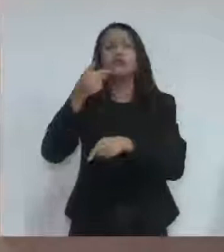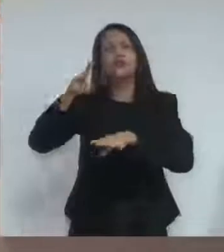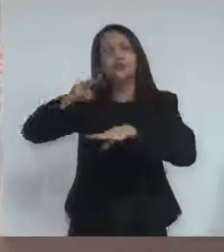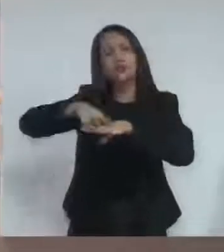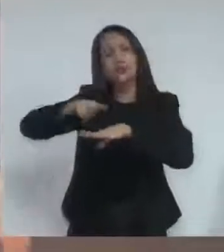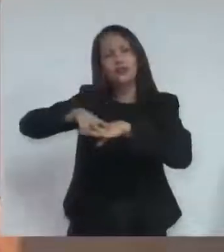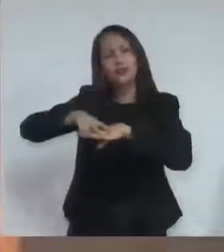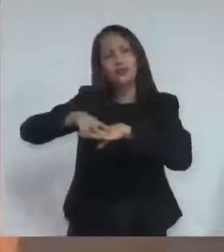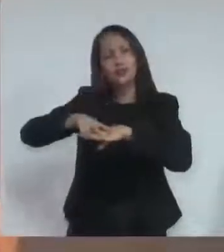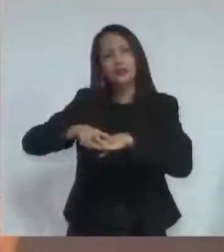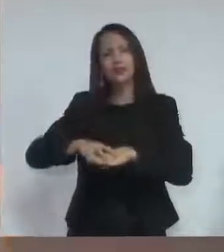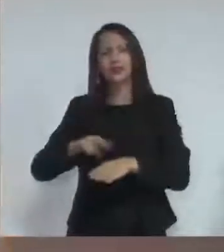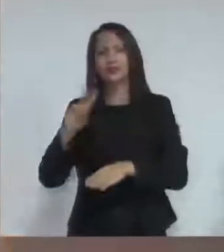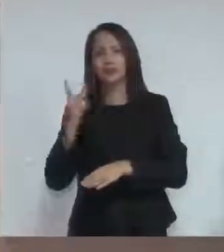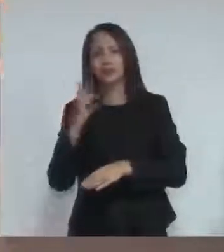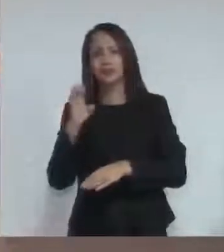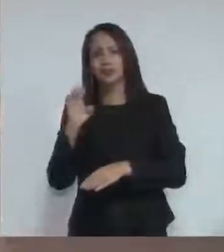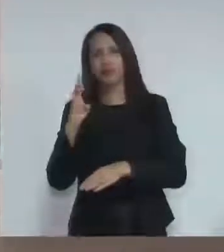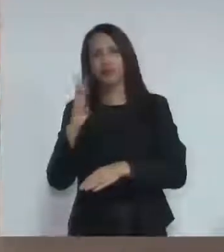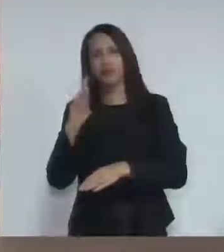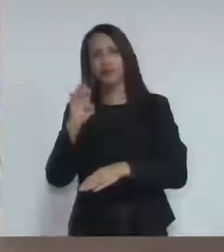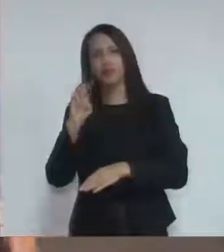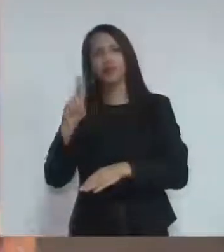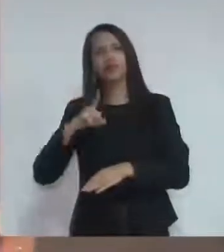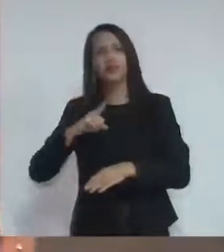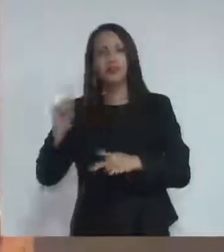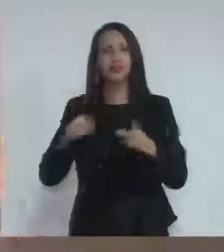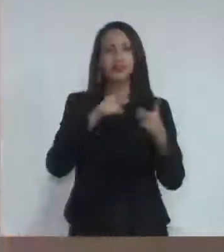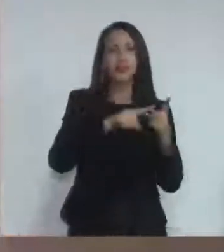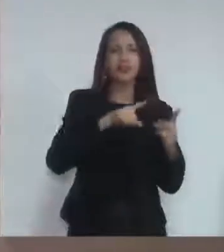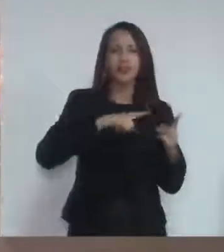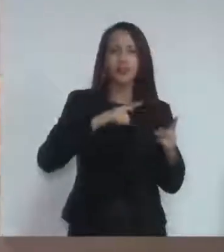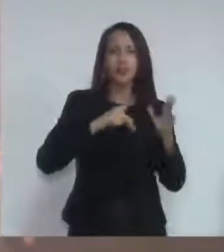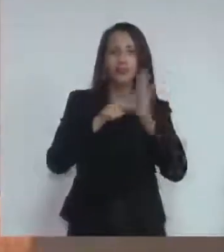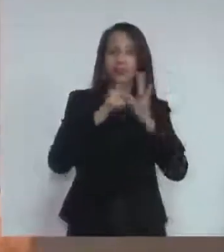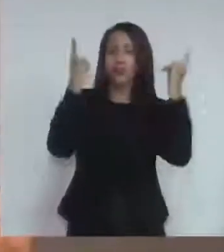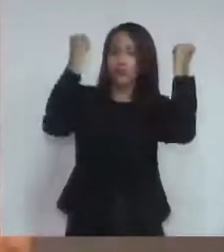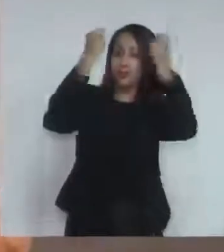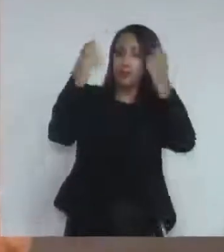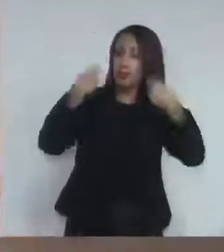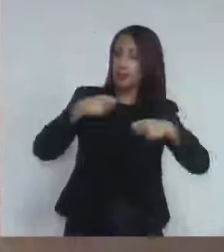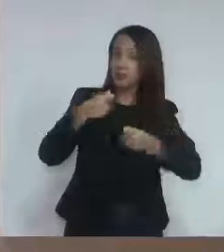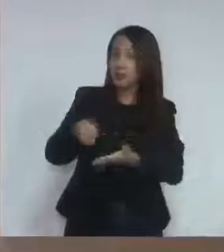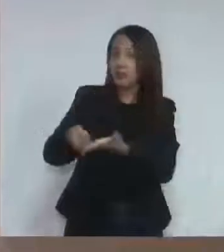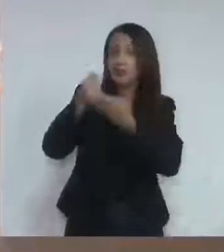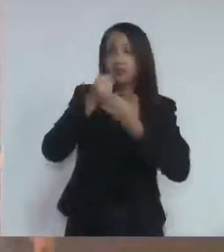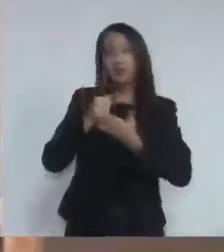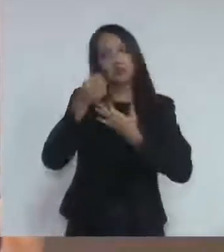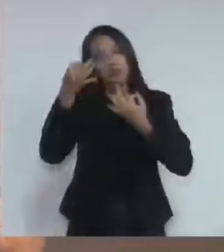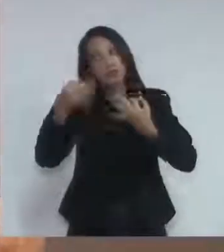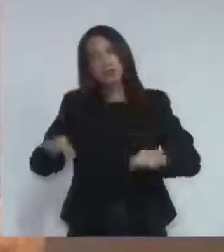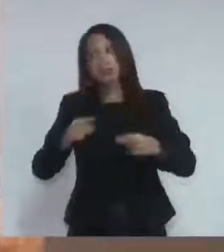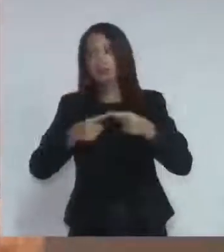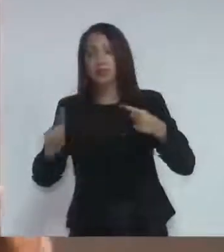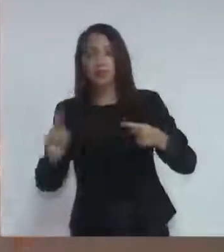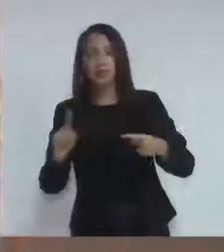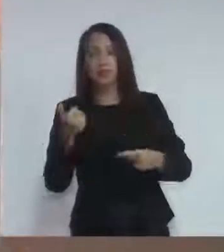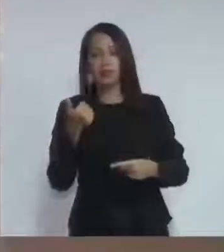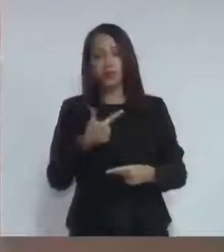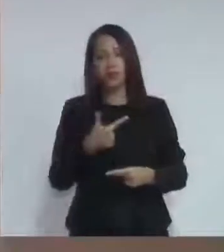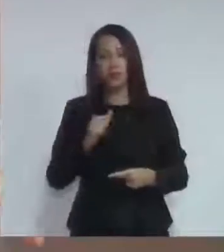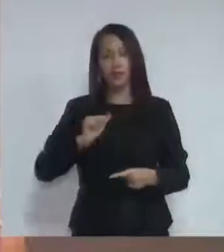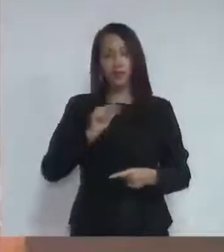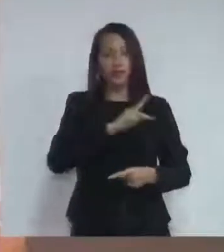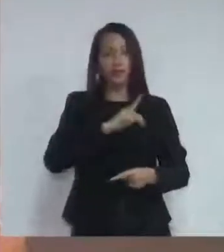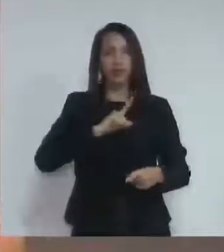que das viúvas dos gregos. A gente precisa de ajuda aí, porque não está dando certo. Os 12 apóstolos se reuniram e falaram assim,